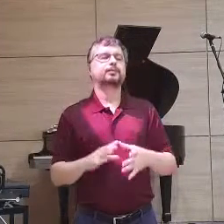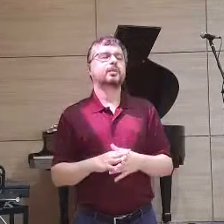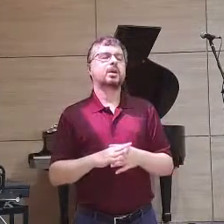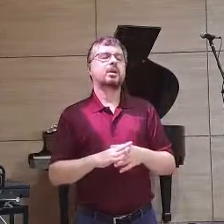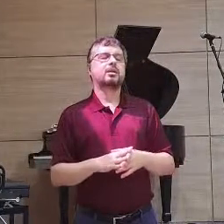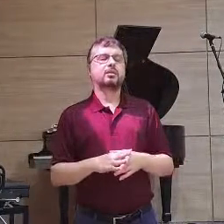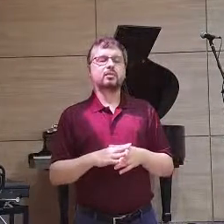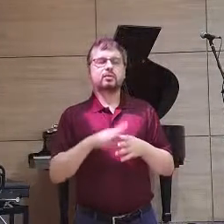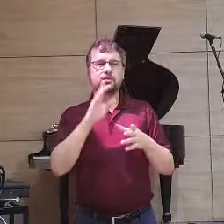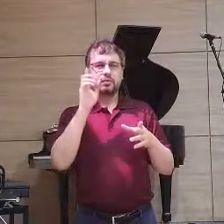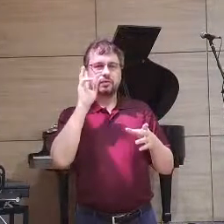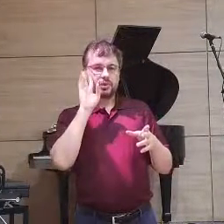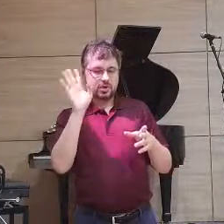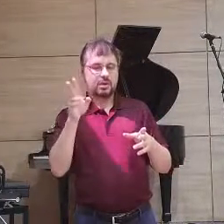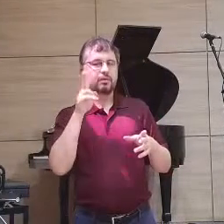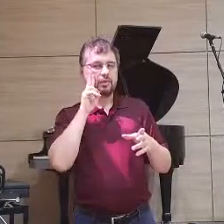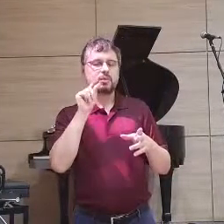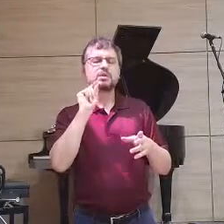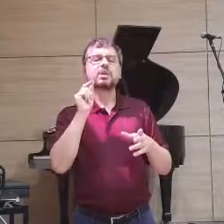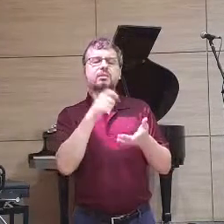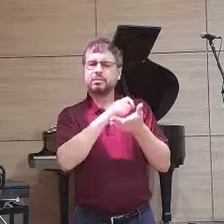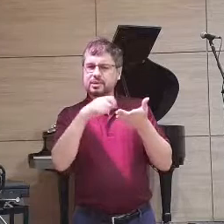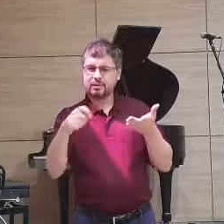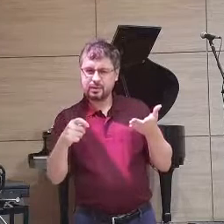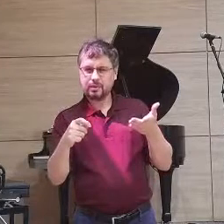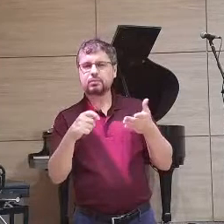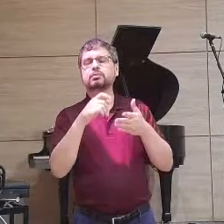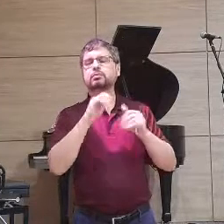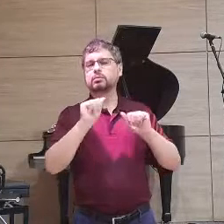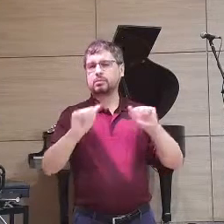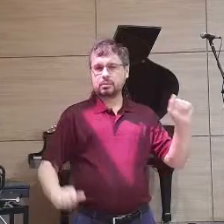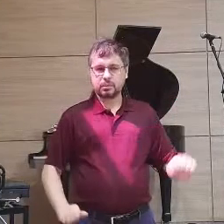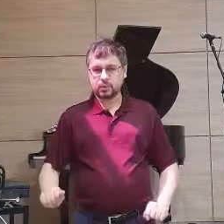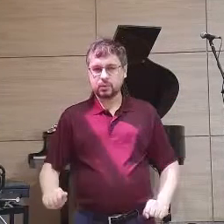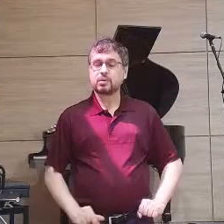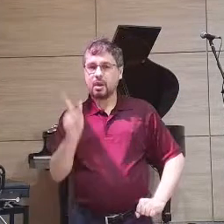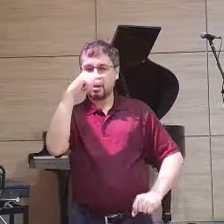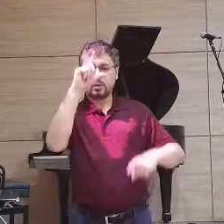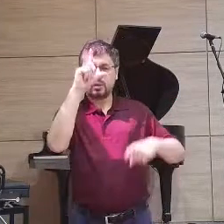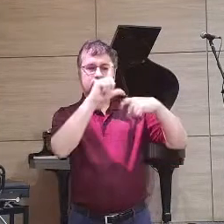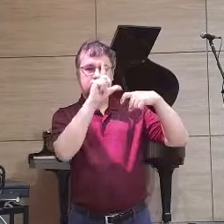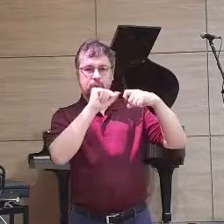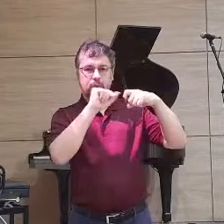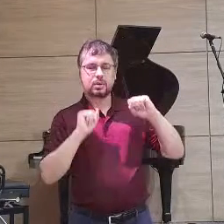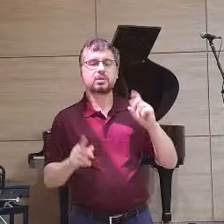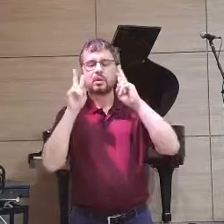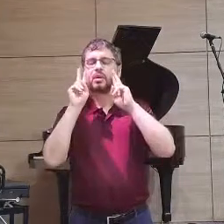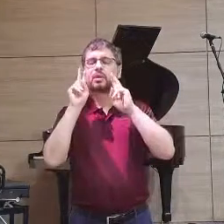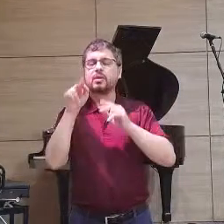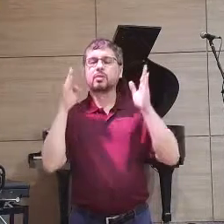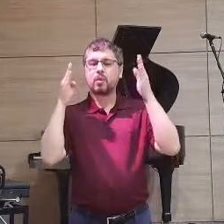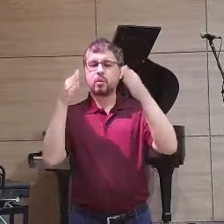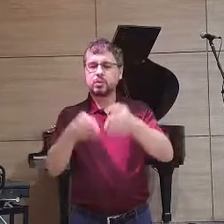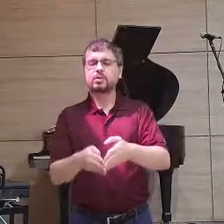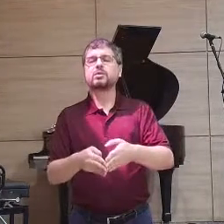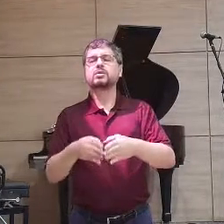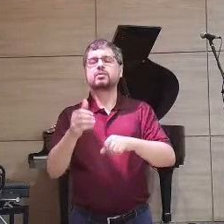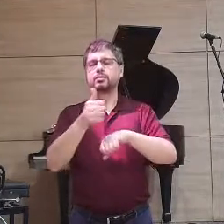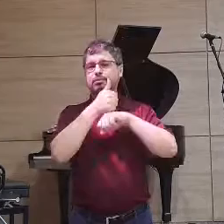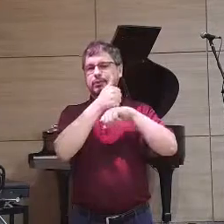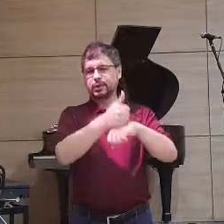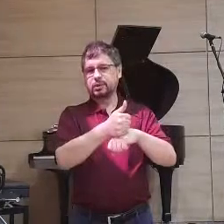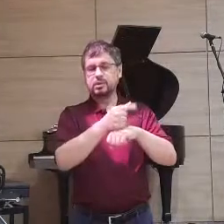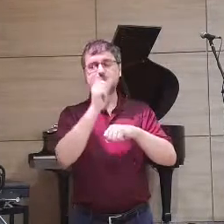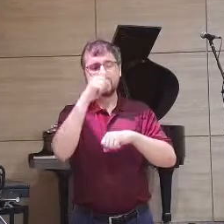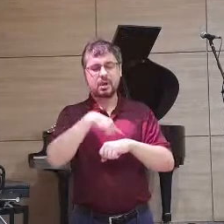Lucas vimos qual era o destinatário nós vemos aqui que era o Teófilo nós vimos qual era o conteúdo principal dessa carta que é o